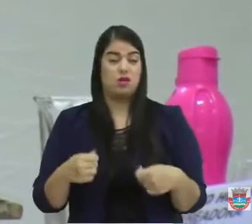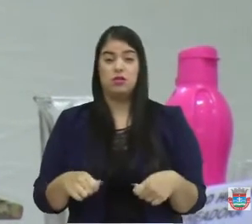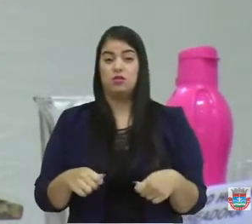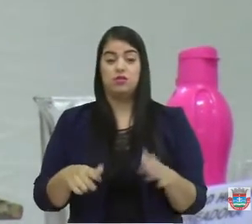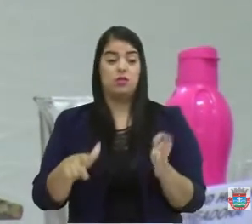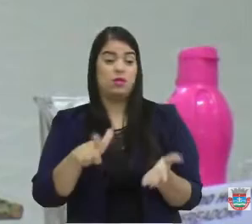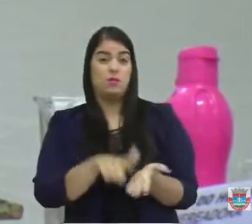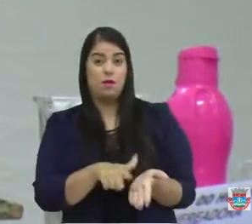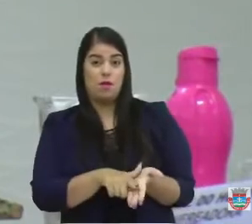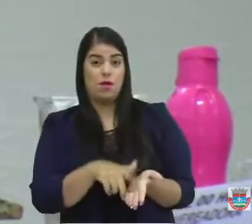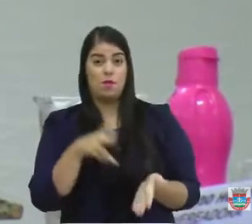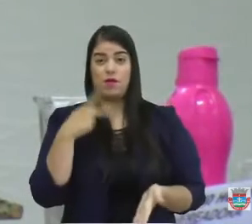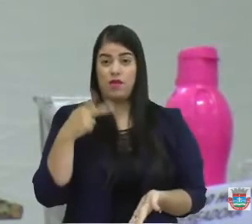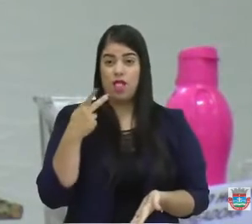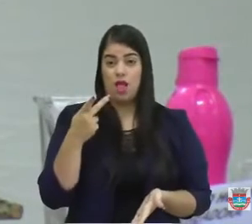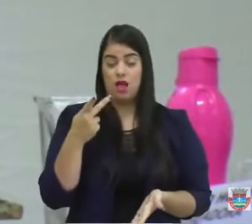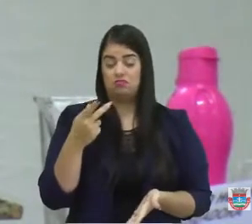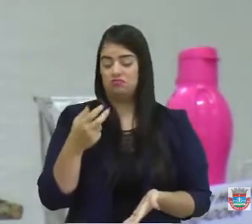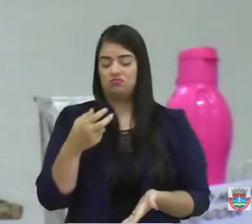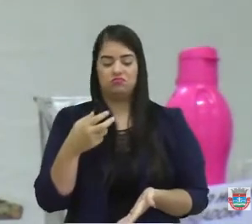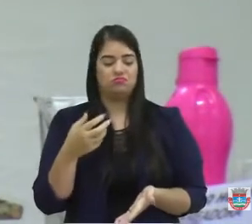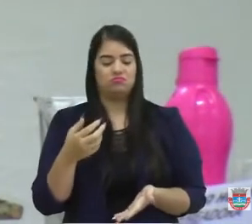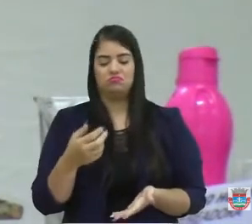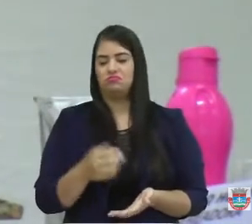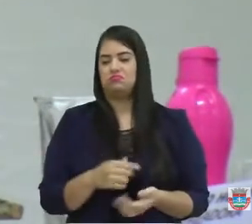não. Vou mandar um abraço aqui